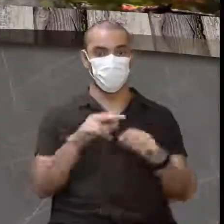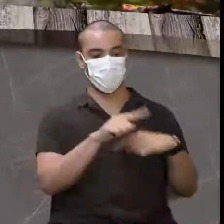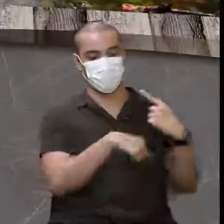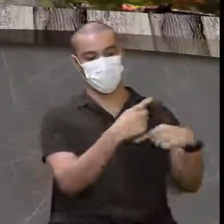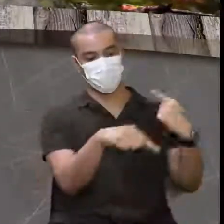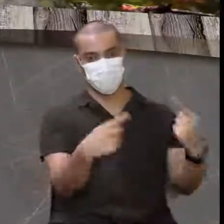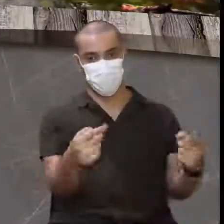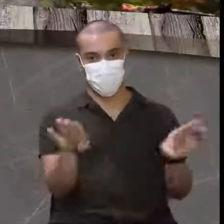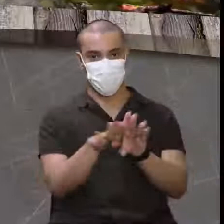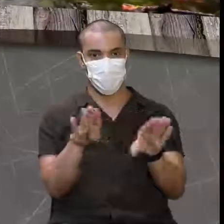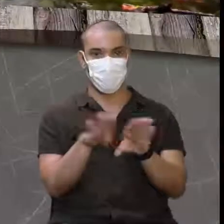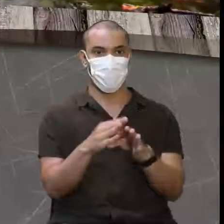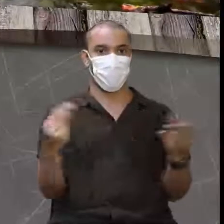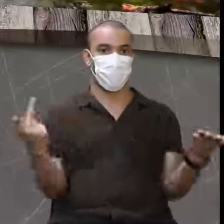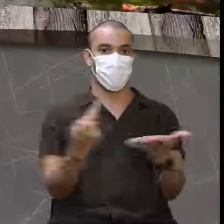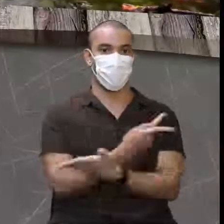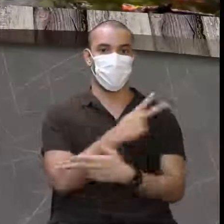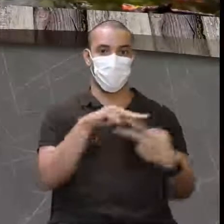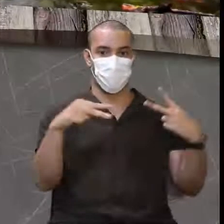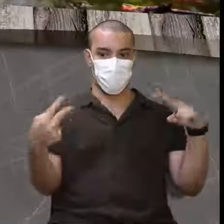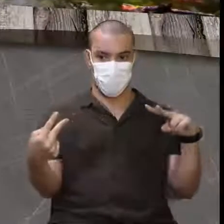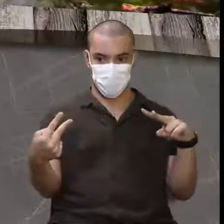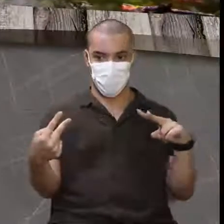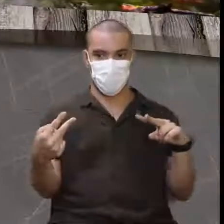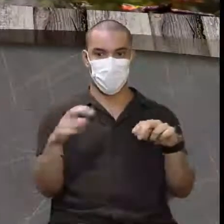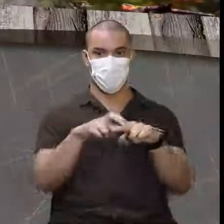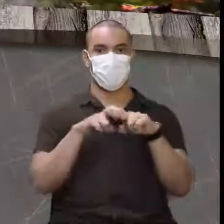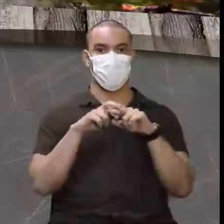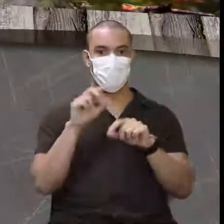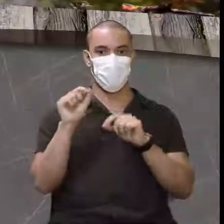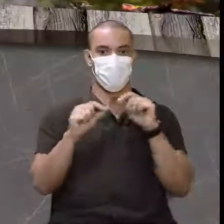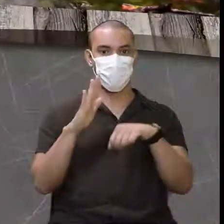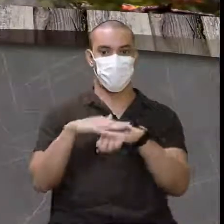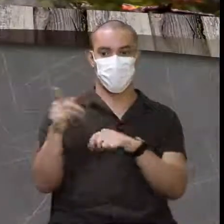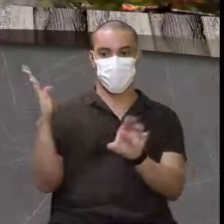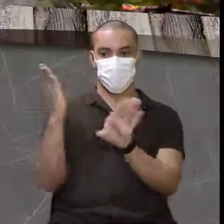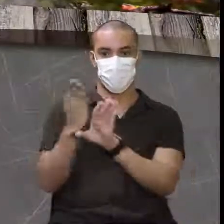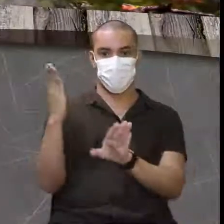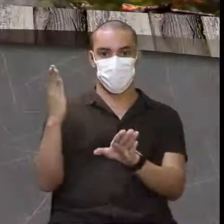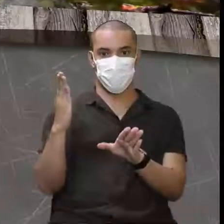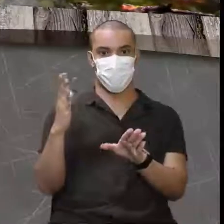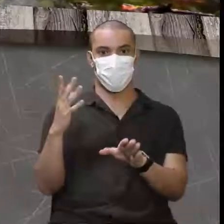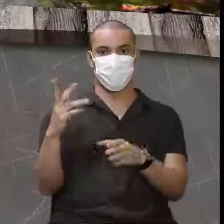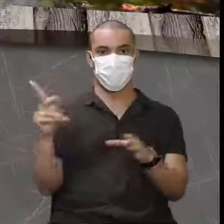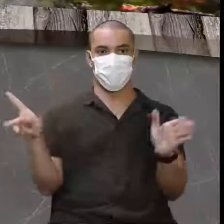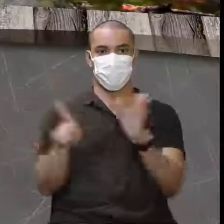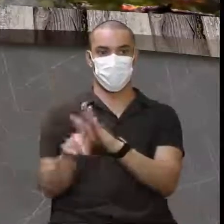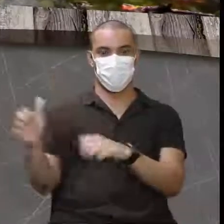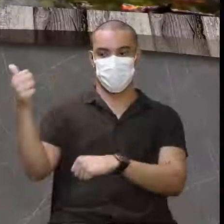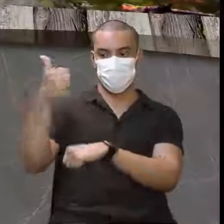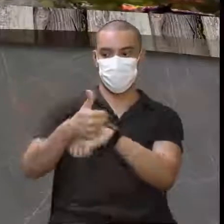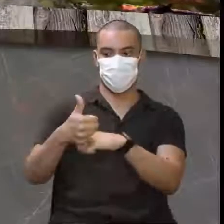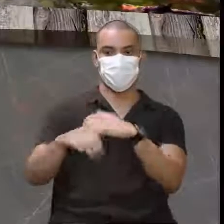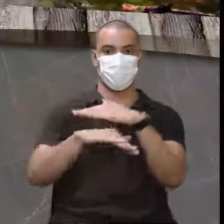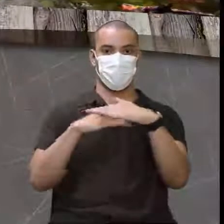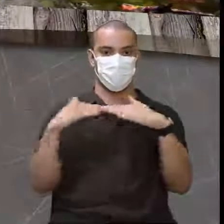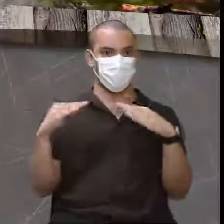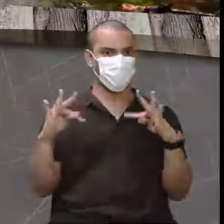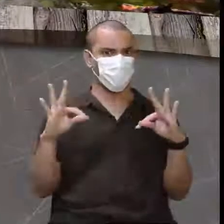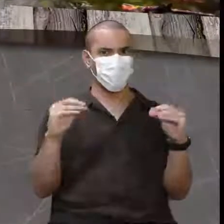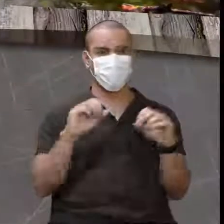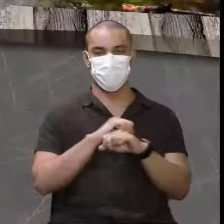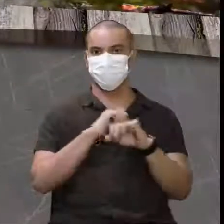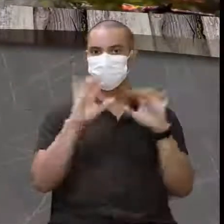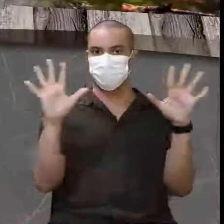descendente, a manifestação dessa herança, como é que acontecia. E aí foi ele que descobriu essa questão de dominância, recessividade, e aí ficou tudo